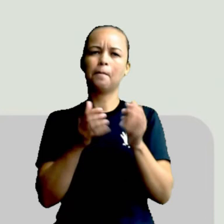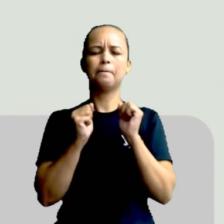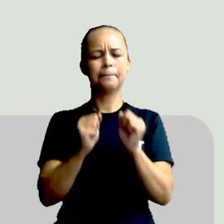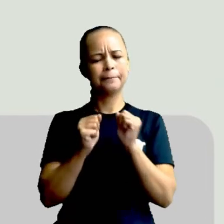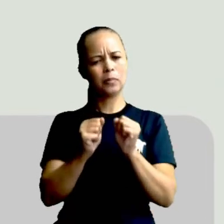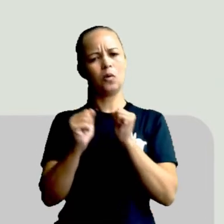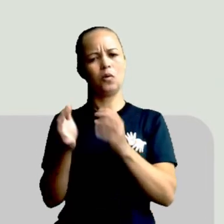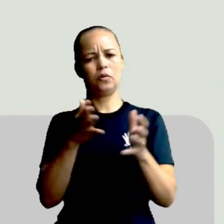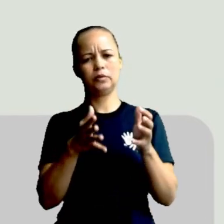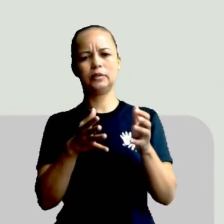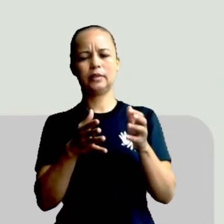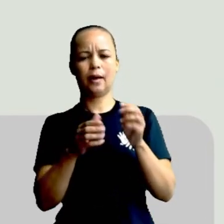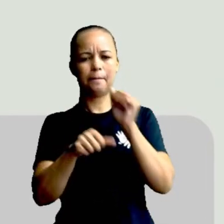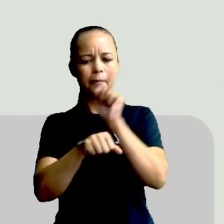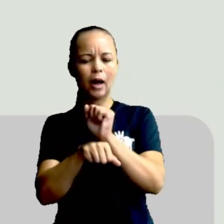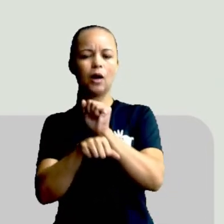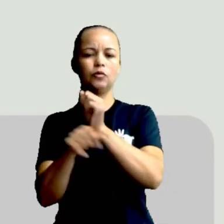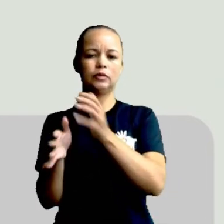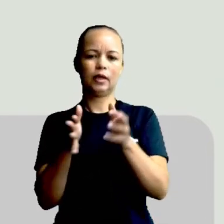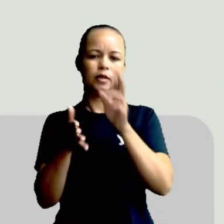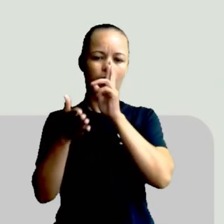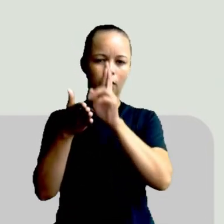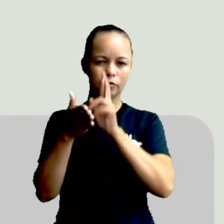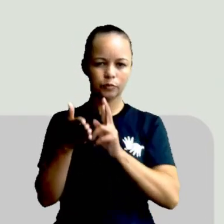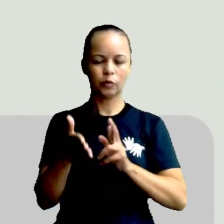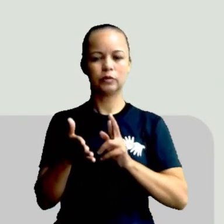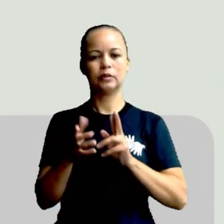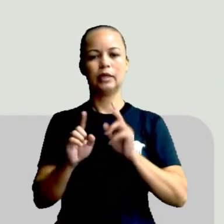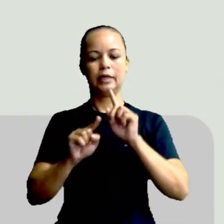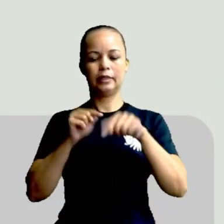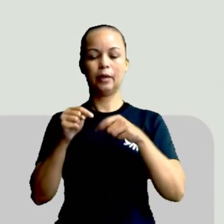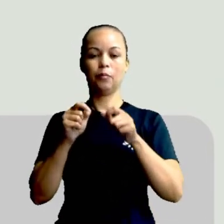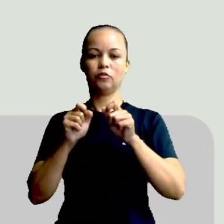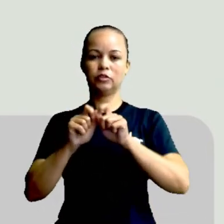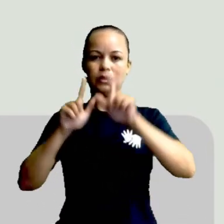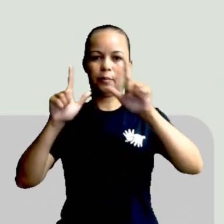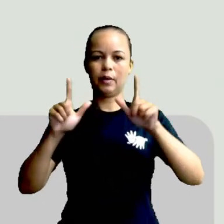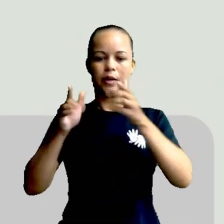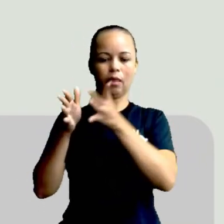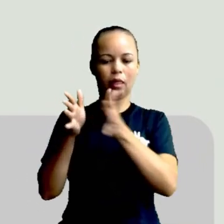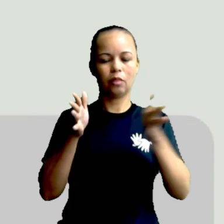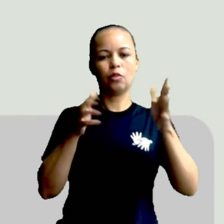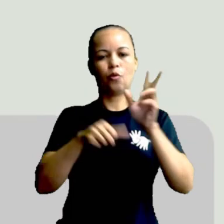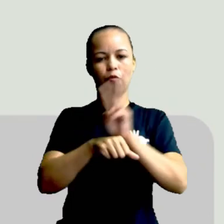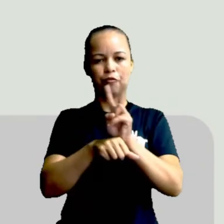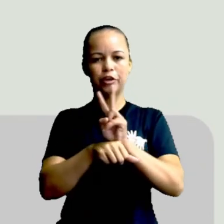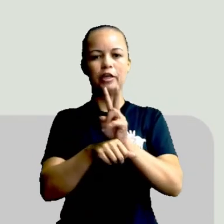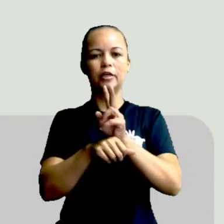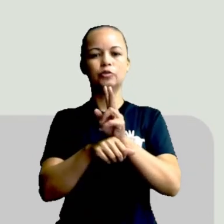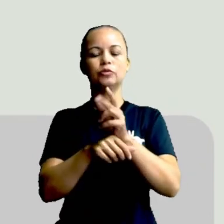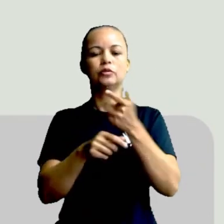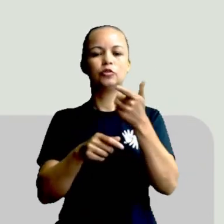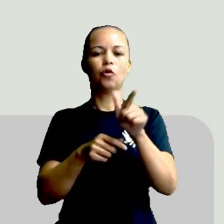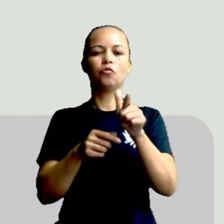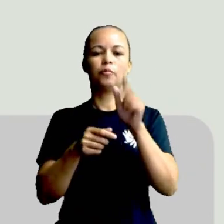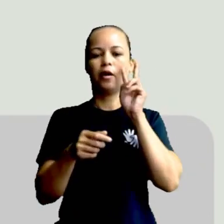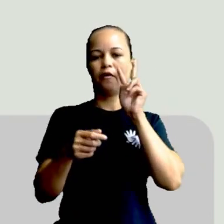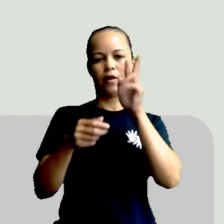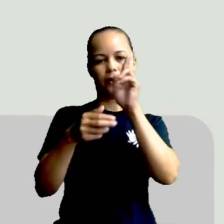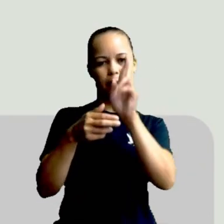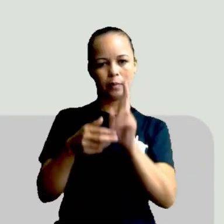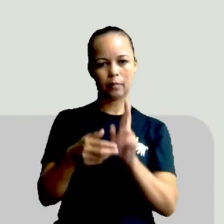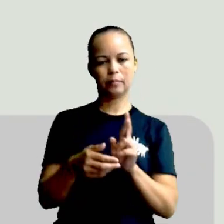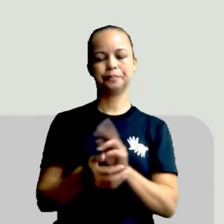pausa tenta responder certo e depois você dá para ir no vídeo novamente para ir ver a